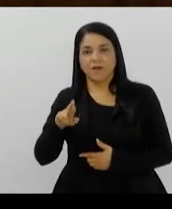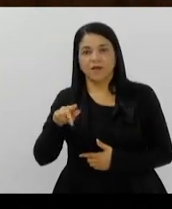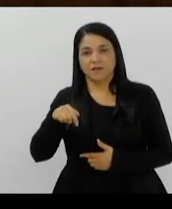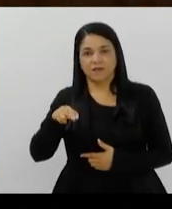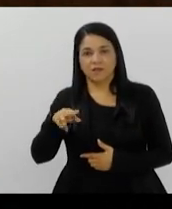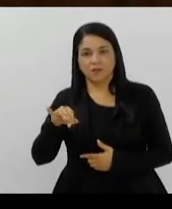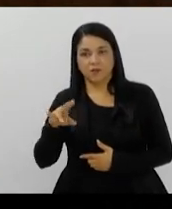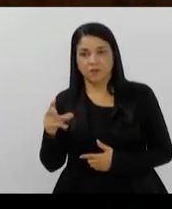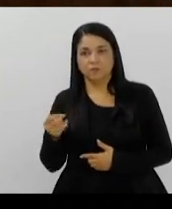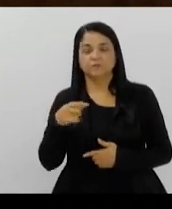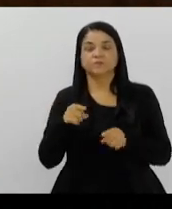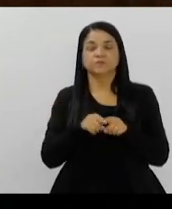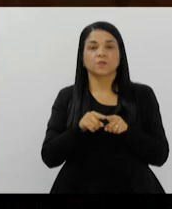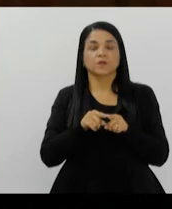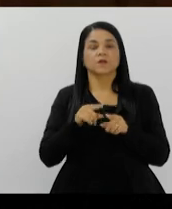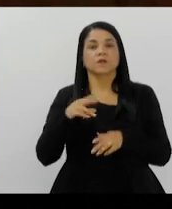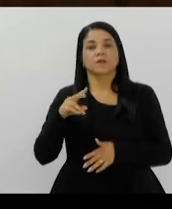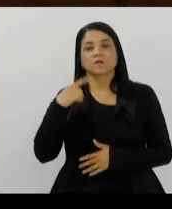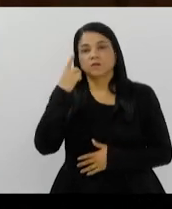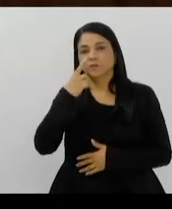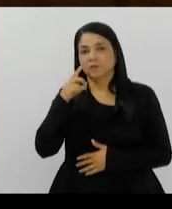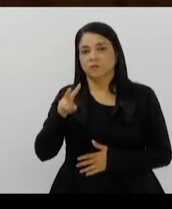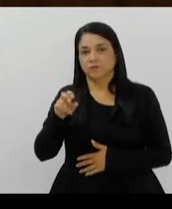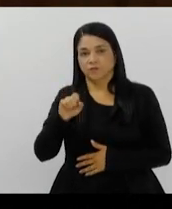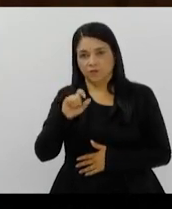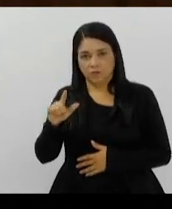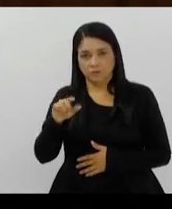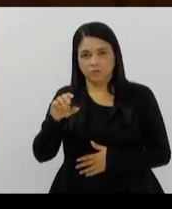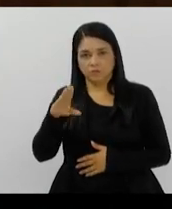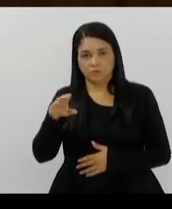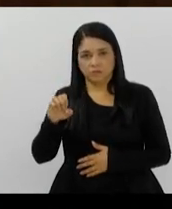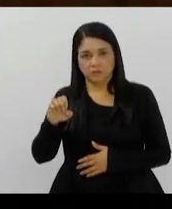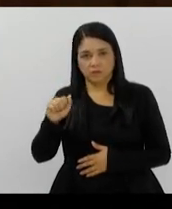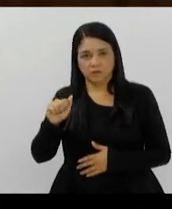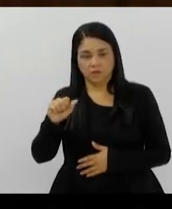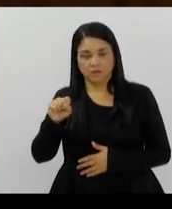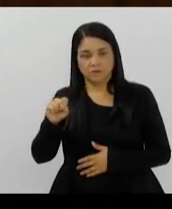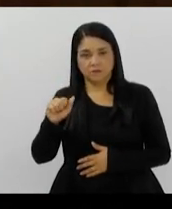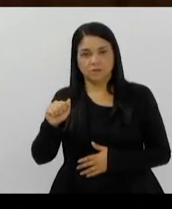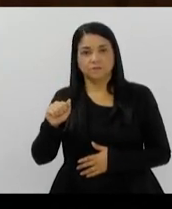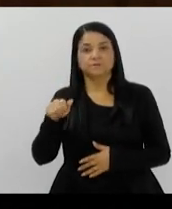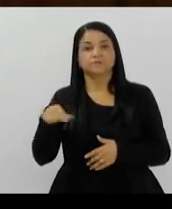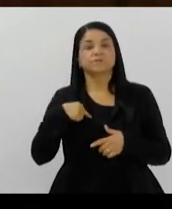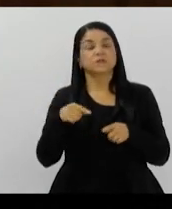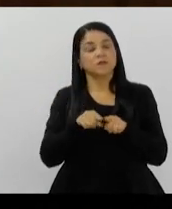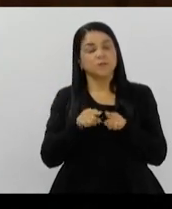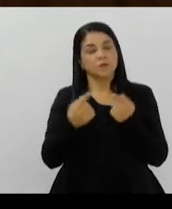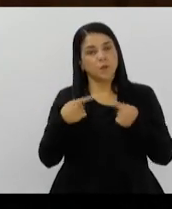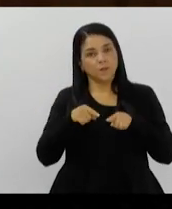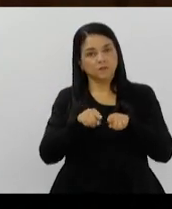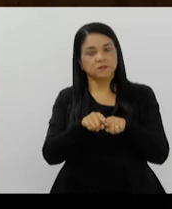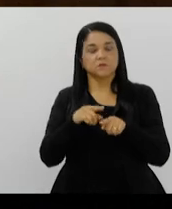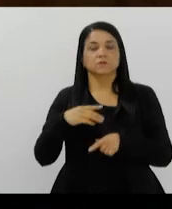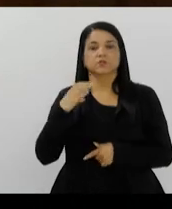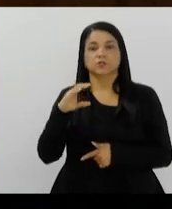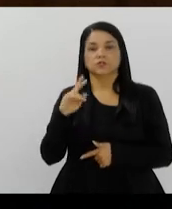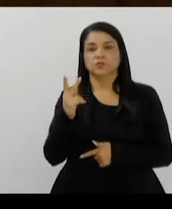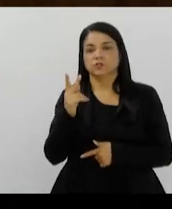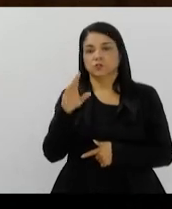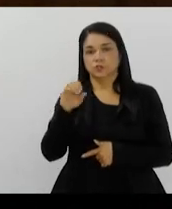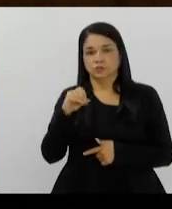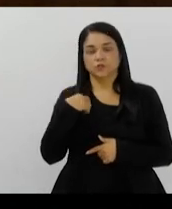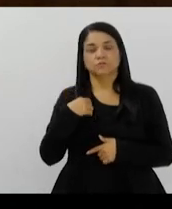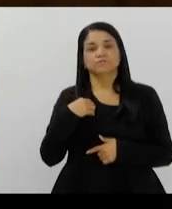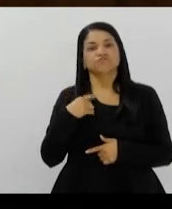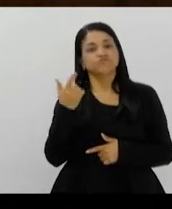Valdo Seasa, da comissão, e ao meu parceiro, Chico Machado, que foi convencido que a proteção do Rio Macaé